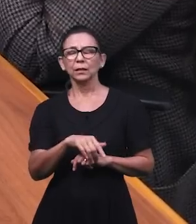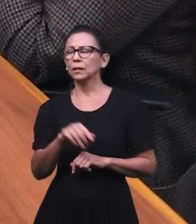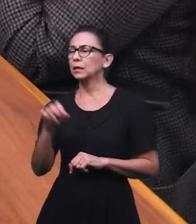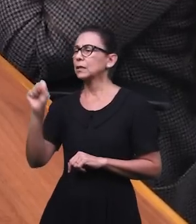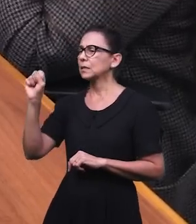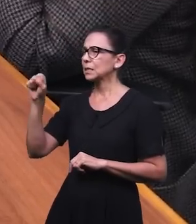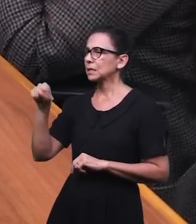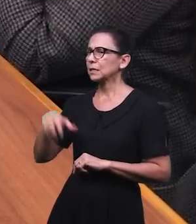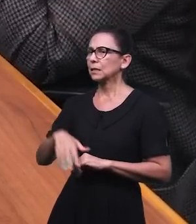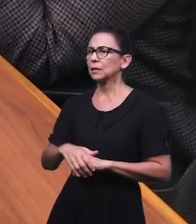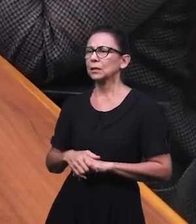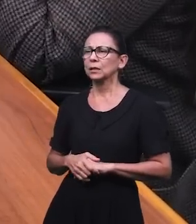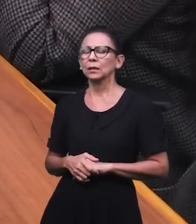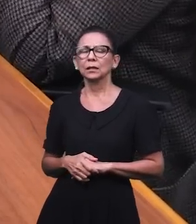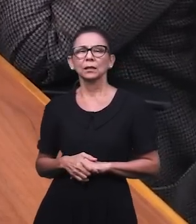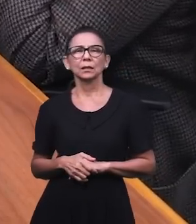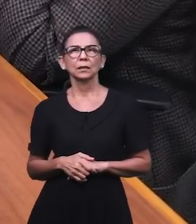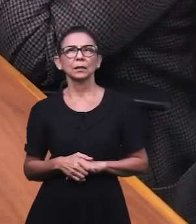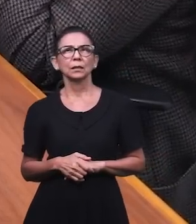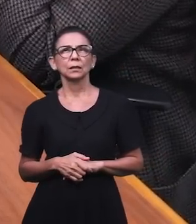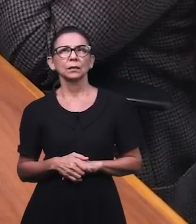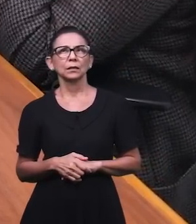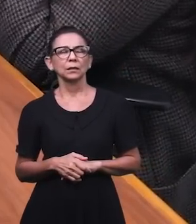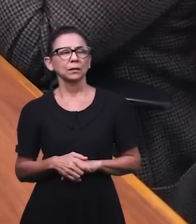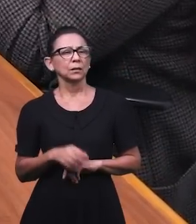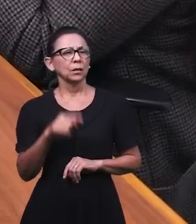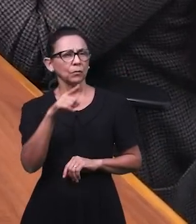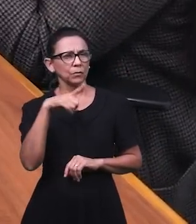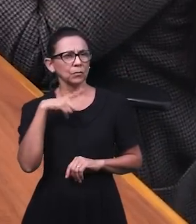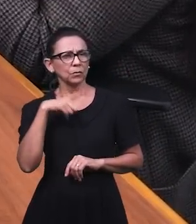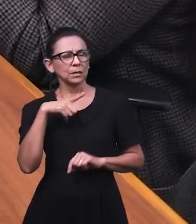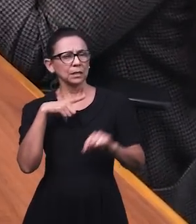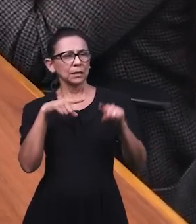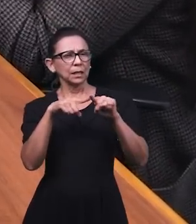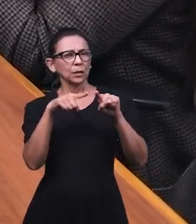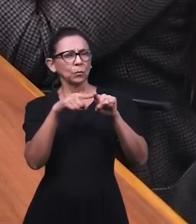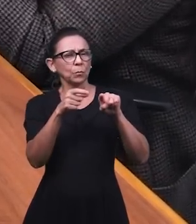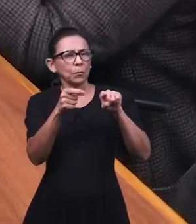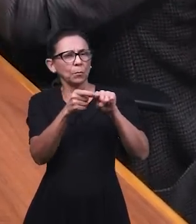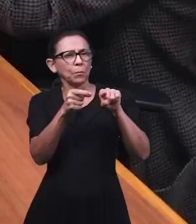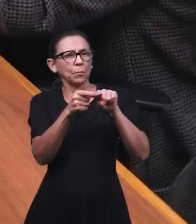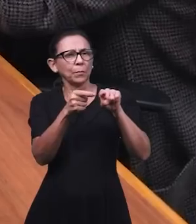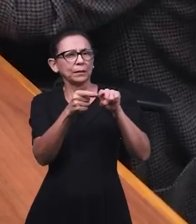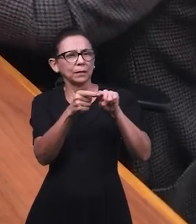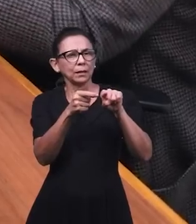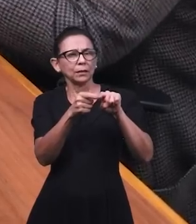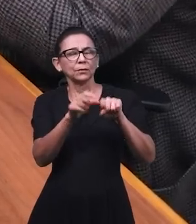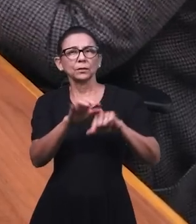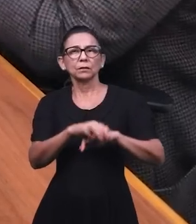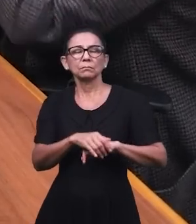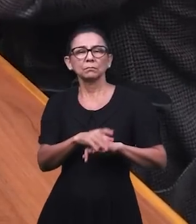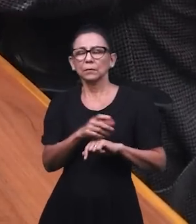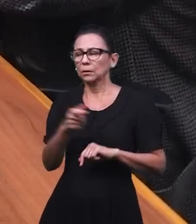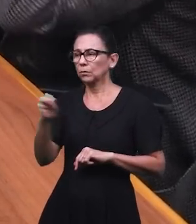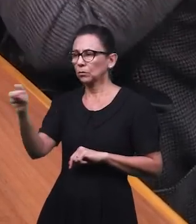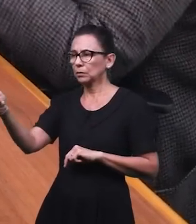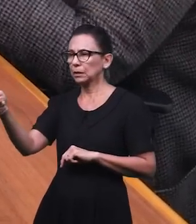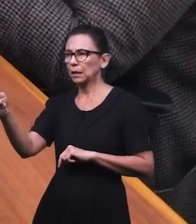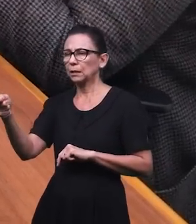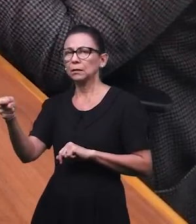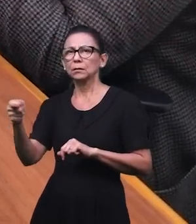tá. Você tem um pendrive aí? Ela falou, desse jeito? Eu falei, tem. E passei pra ela, ela botou no computador